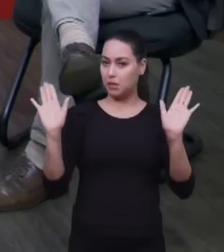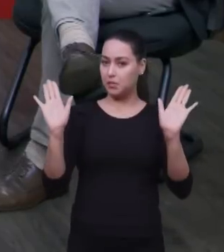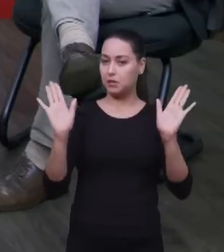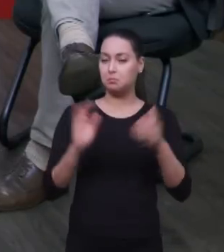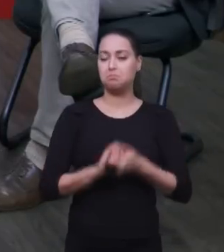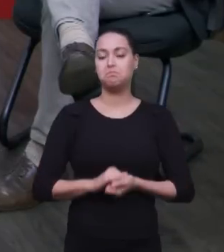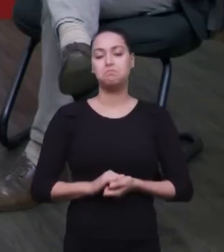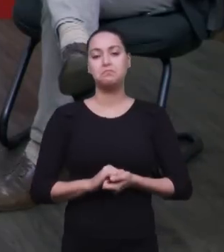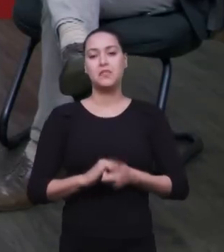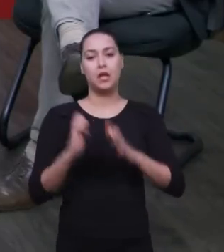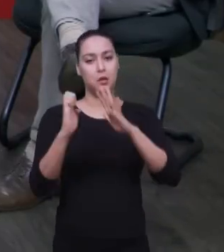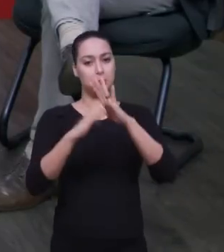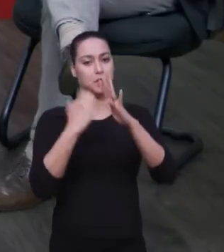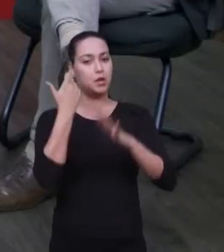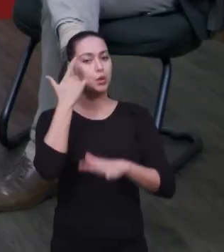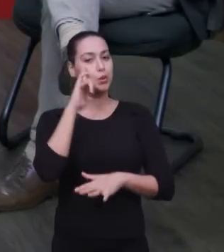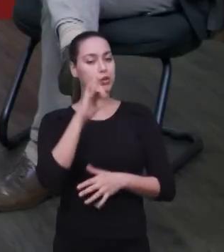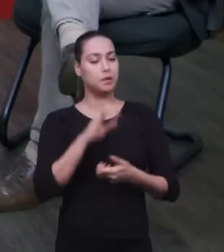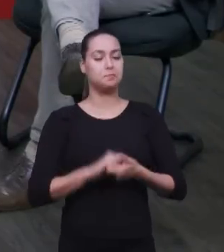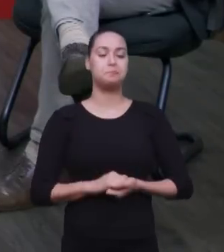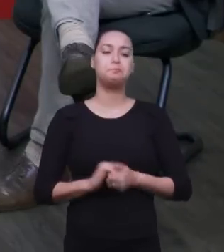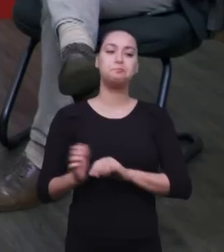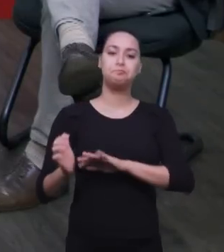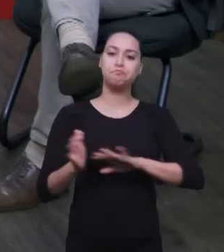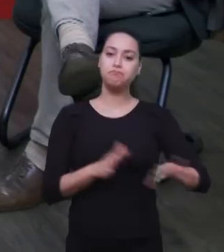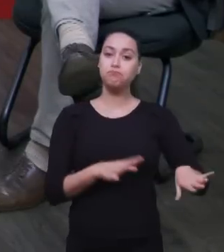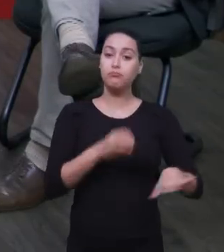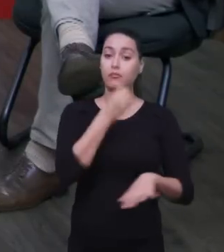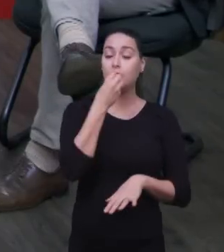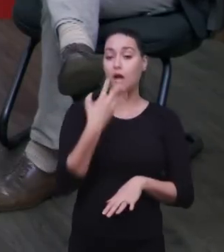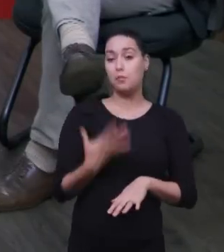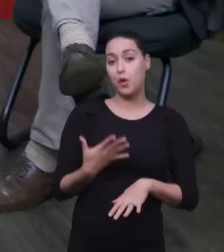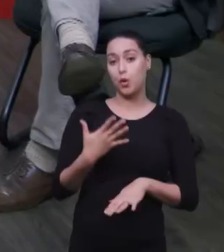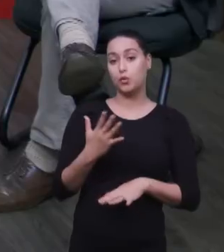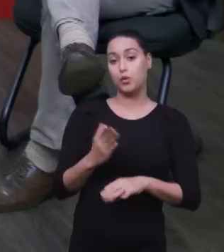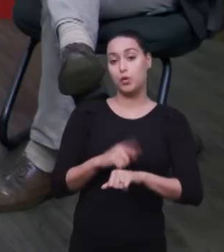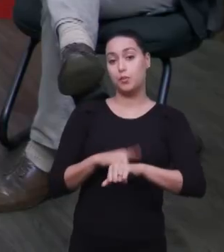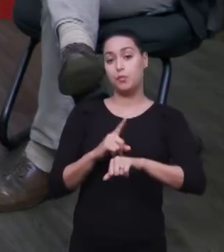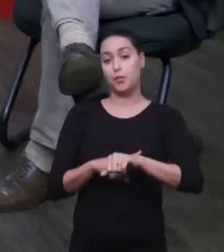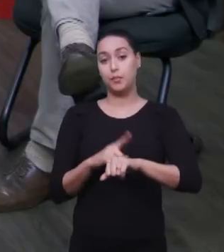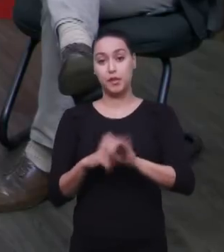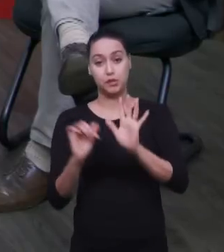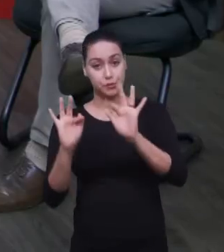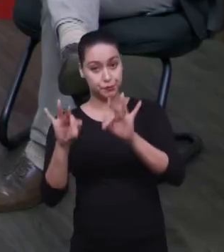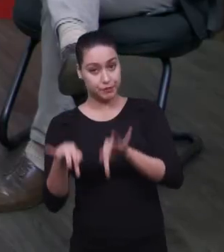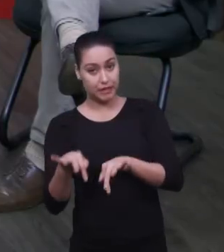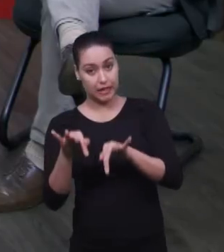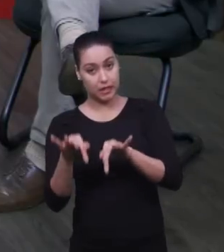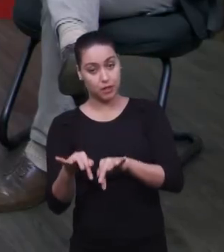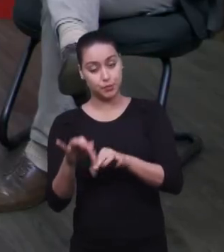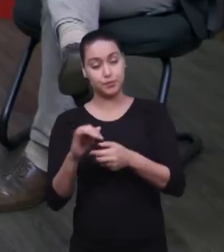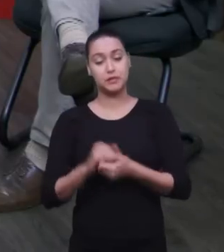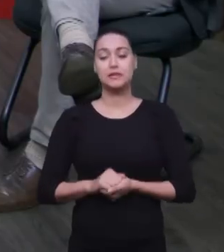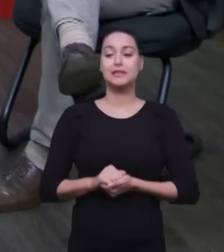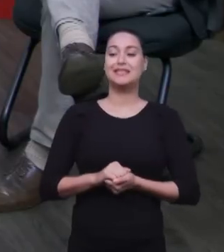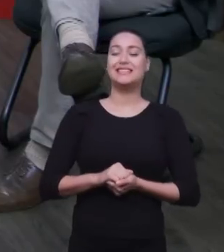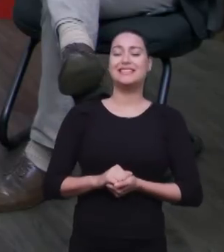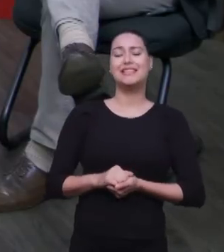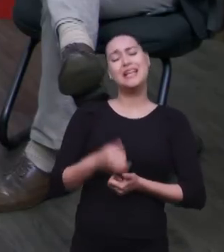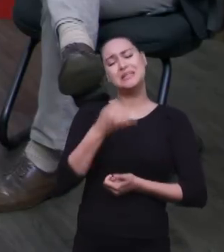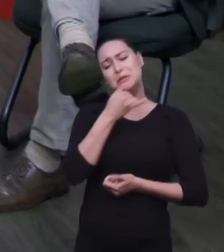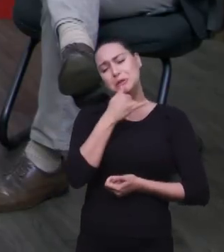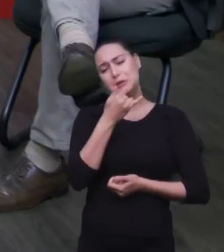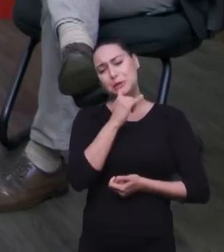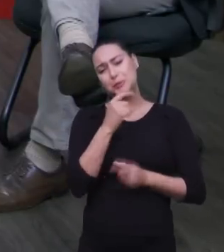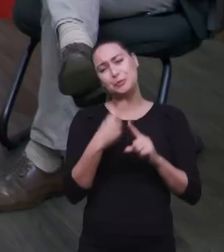Deus. Bênção, hein? Glória a Deus. Bom, gente, a gente está caminhando para esse momento final do nosso programa, né?